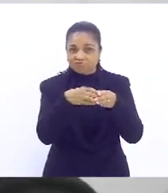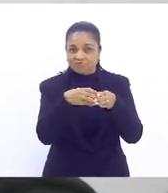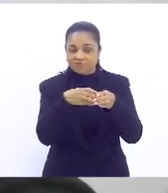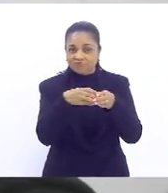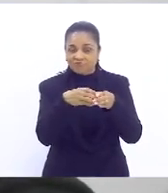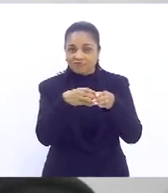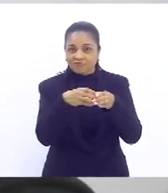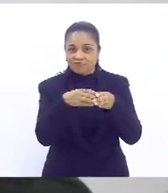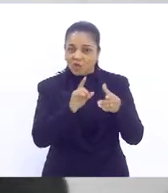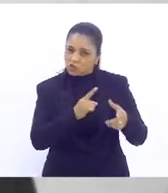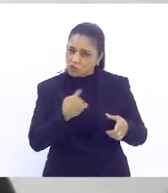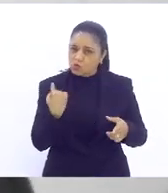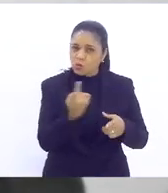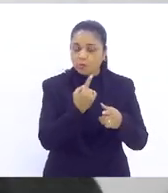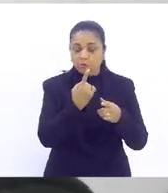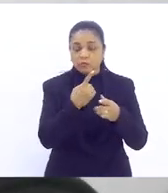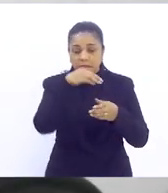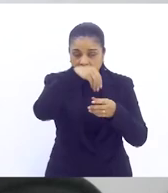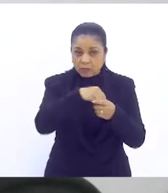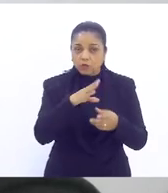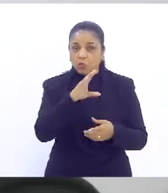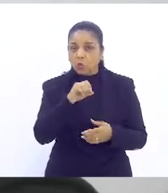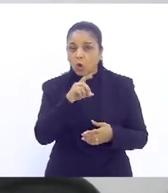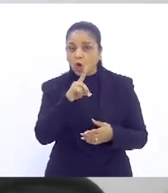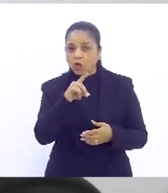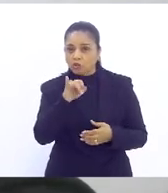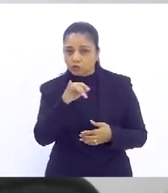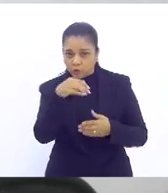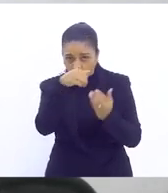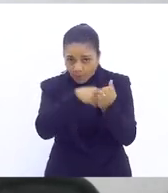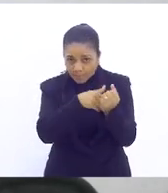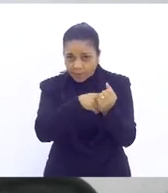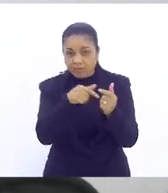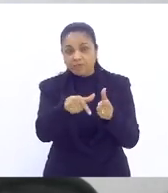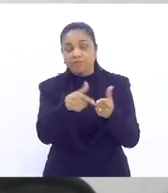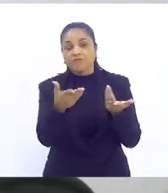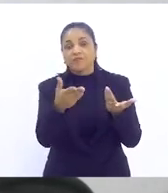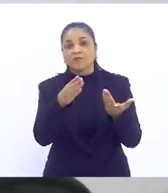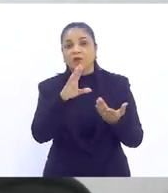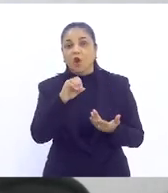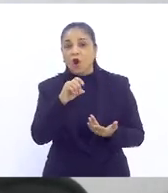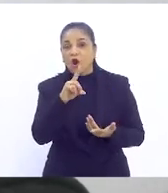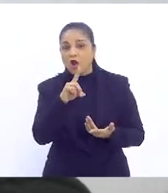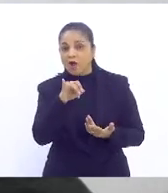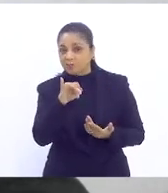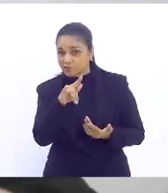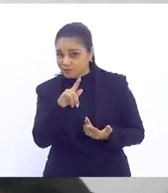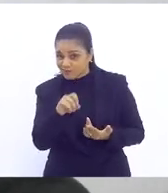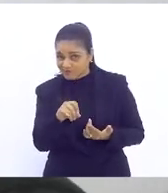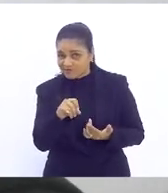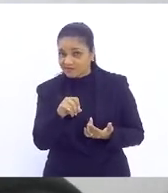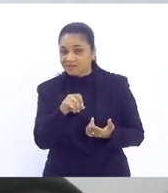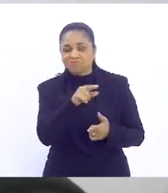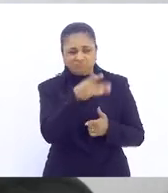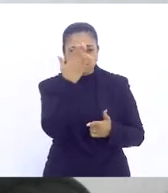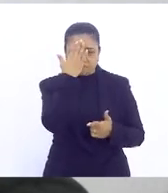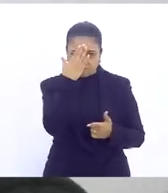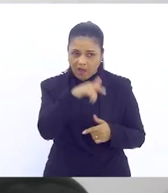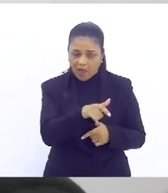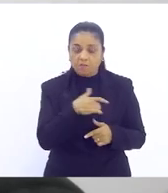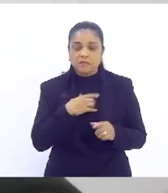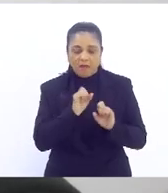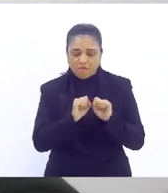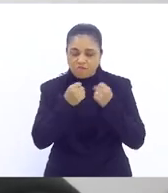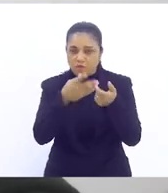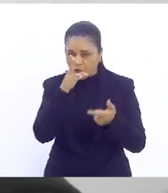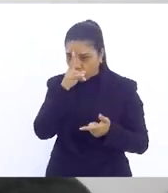dentro desse código da proposta que tá até com a senhora tem conhecimento e deputado tem da força disso se eu